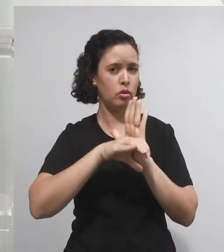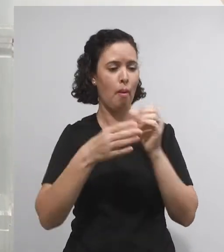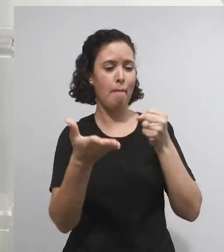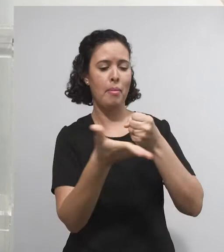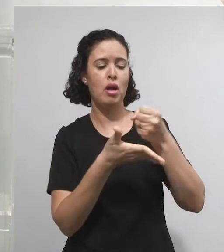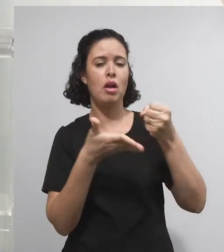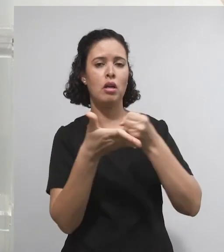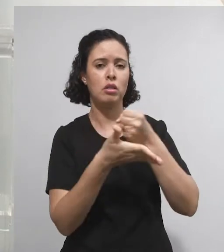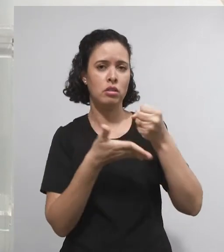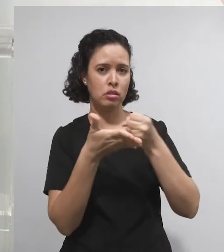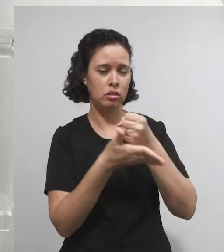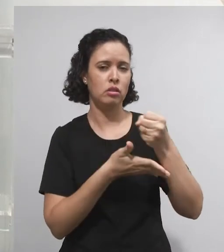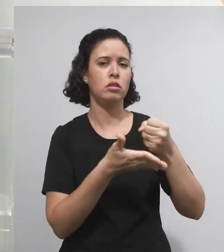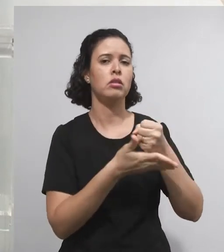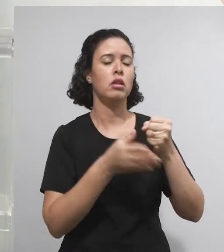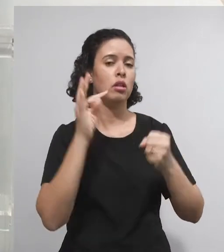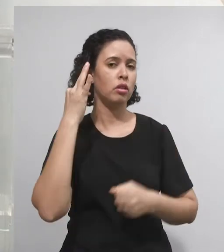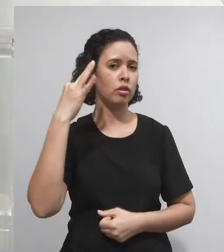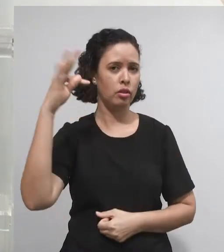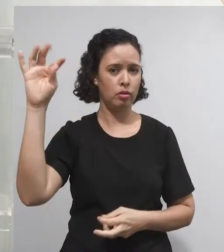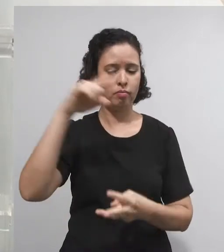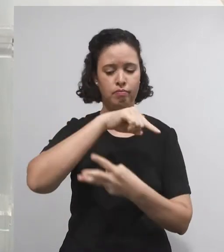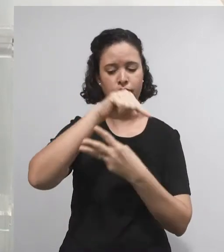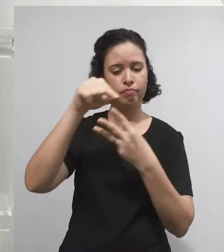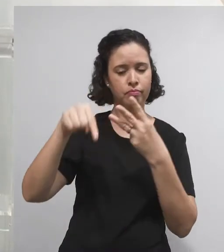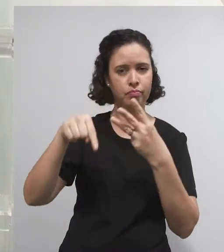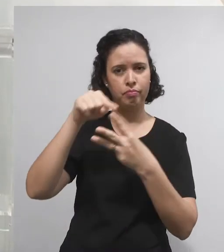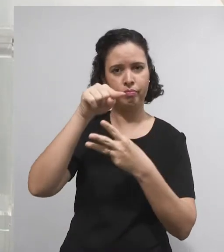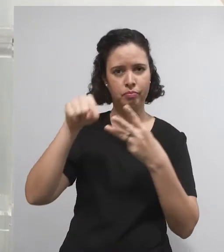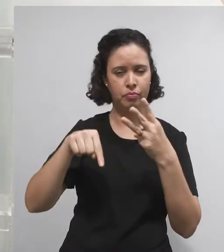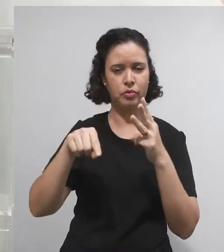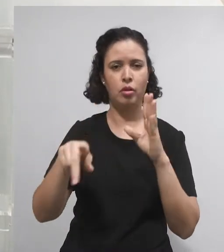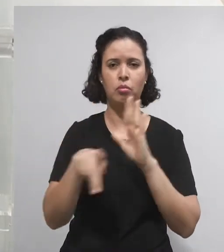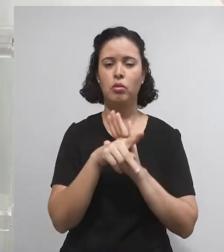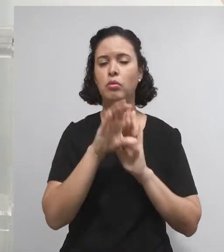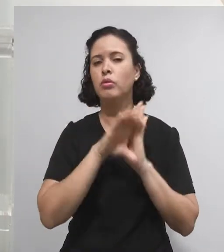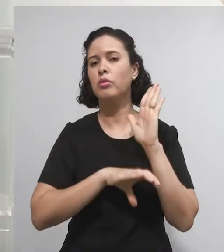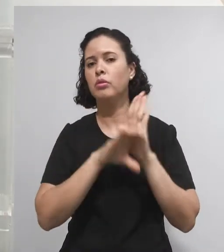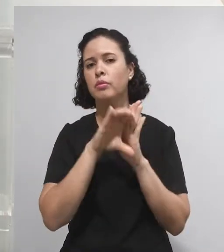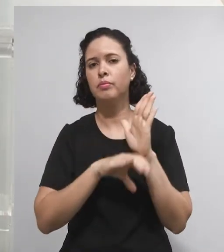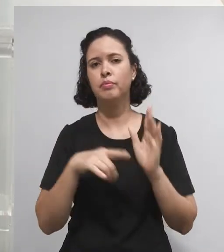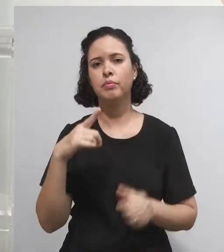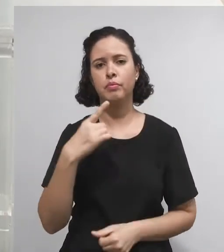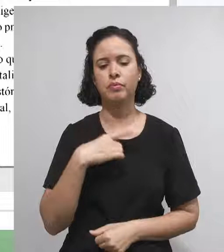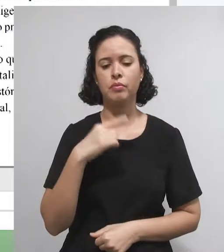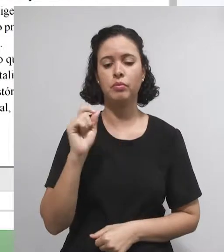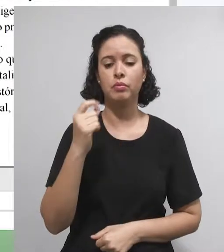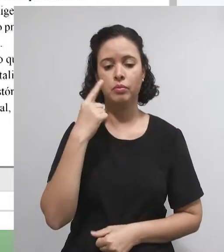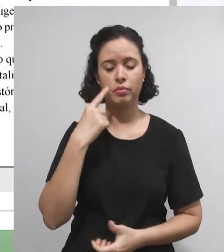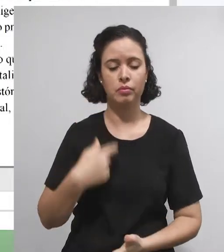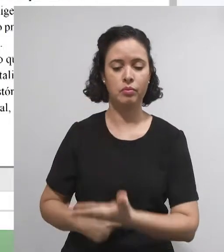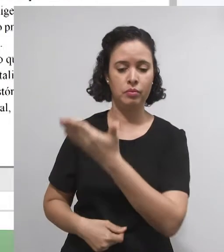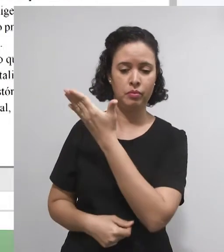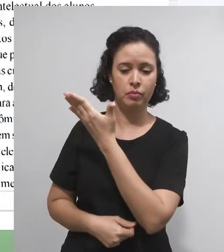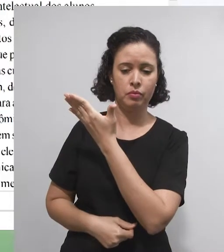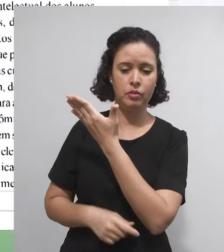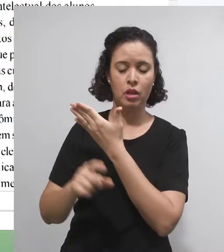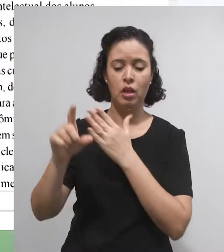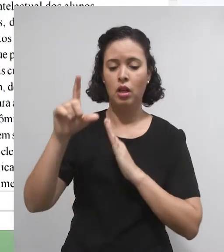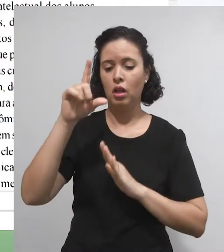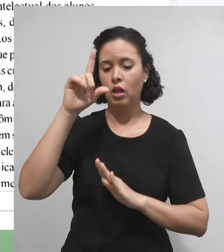conceitual, embasado nessas teorias do currículo. Então, eu tenho aqui a